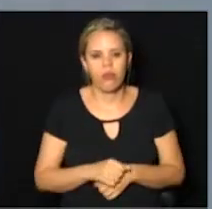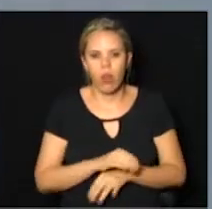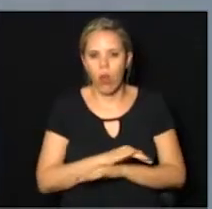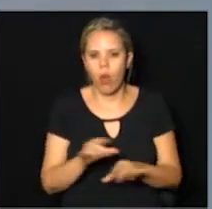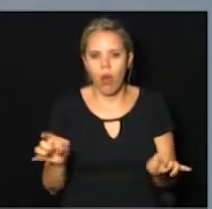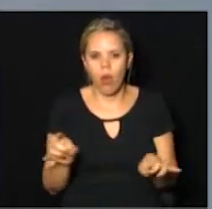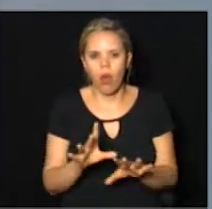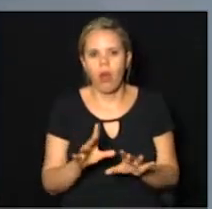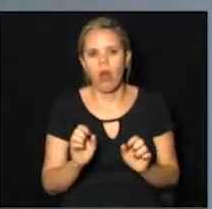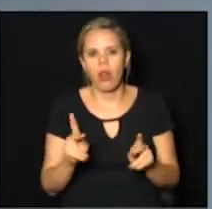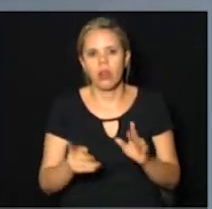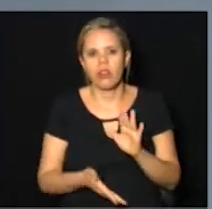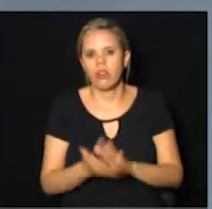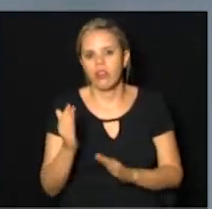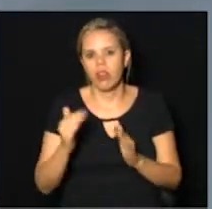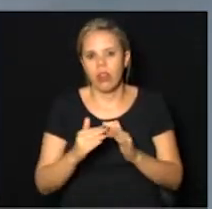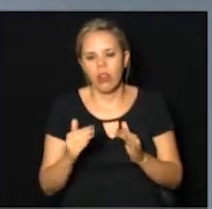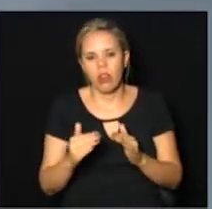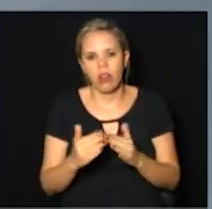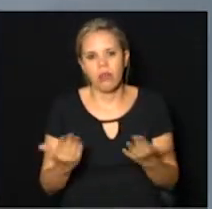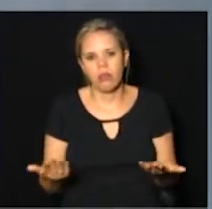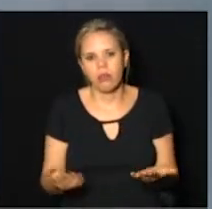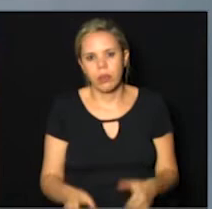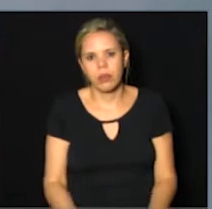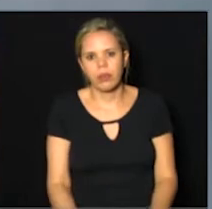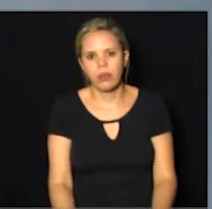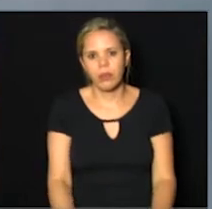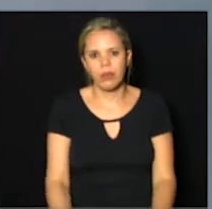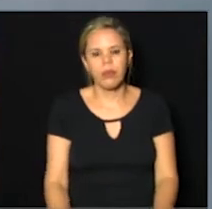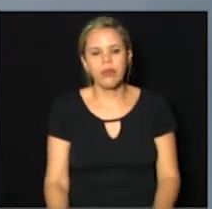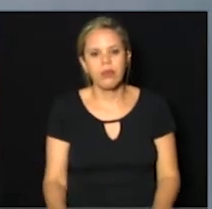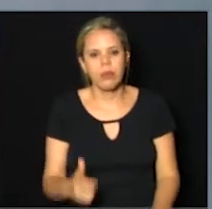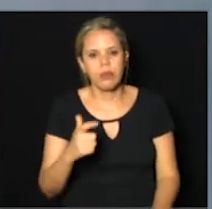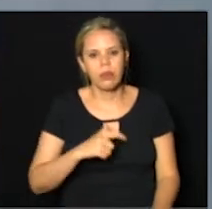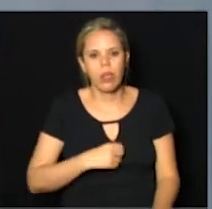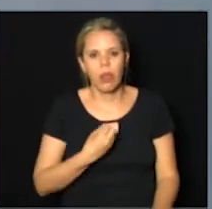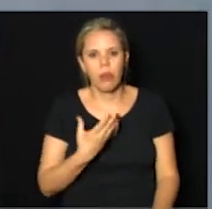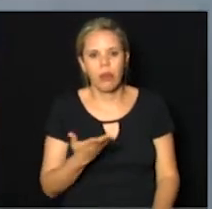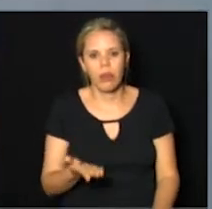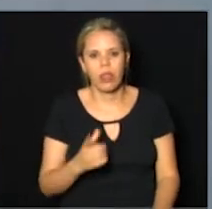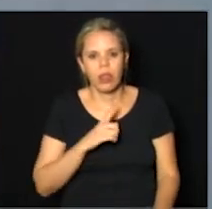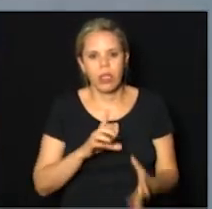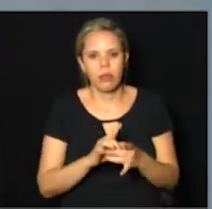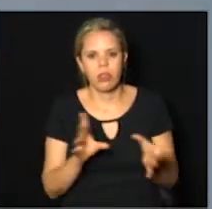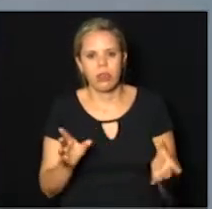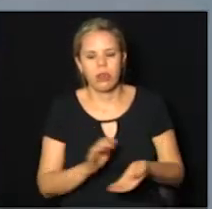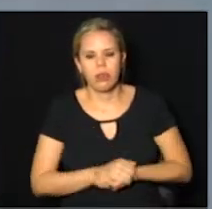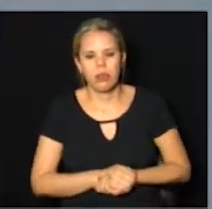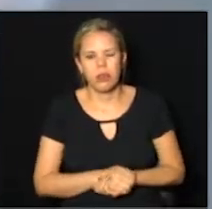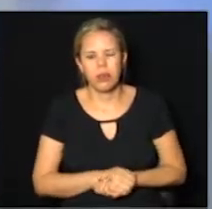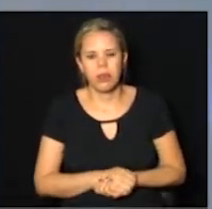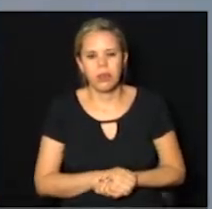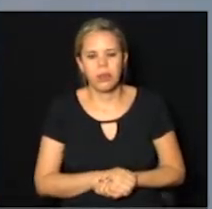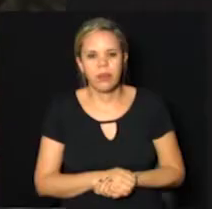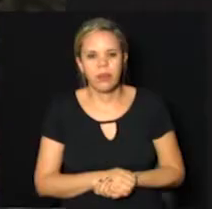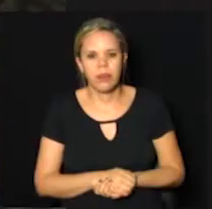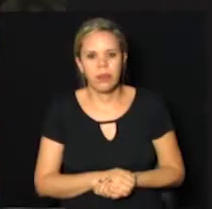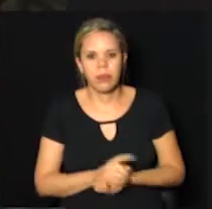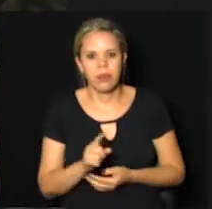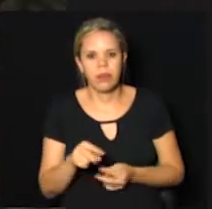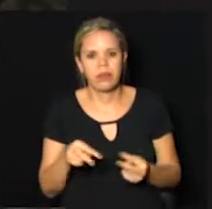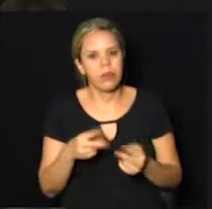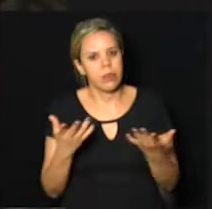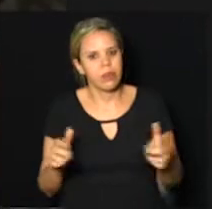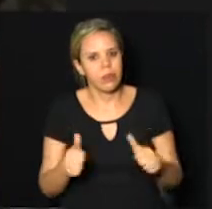até saindo de casa, e para ela, ah, que bom, vou ter mais liberdade, né? Enfim, então esse olhar mais